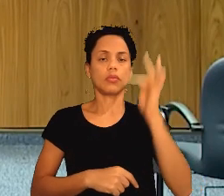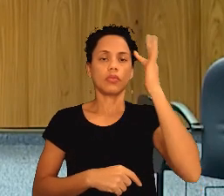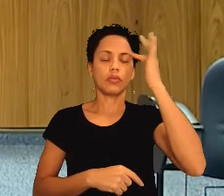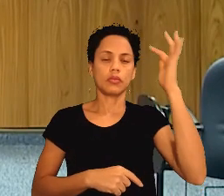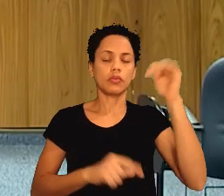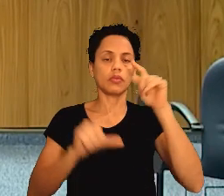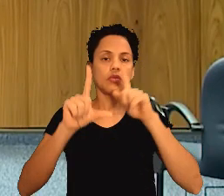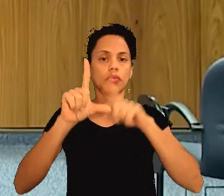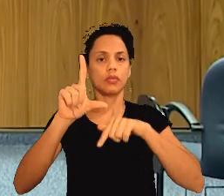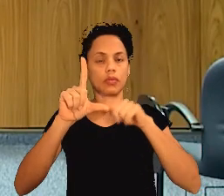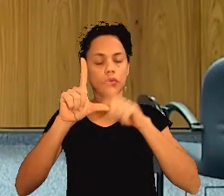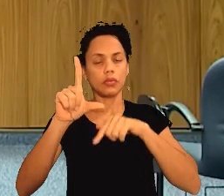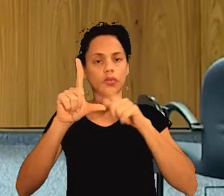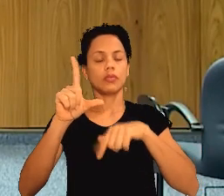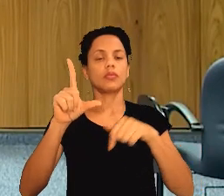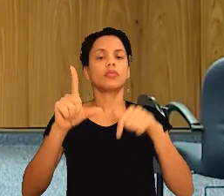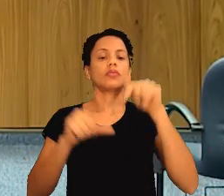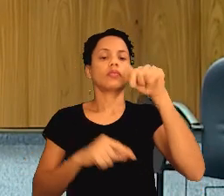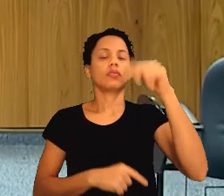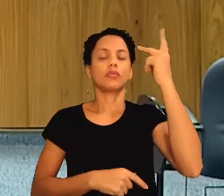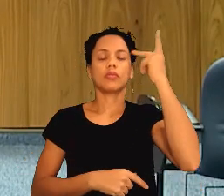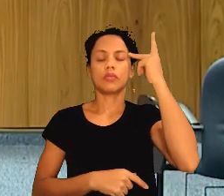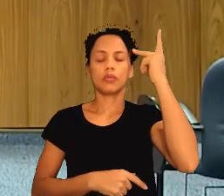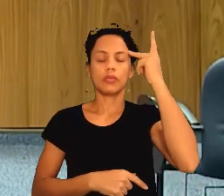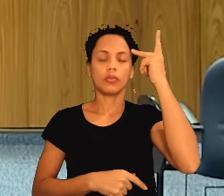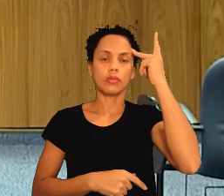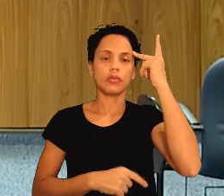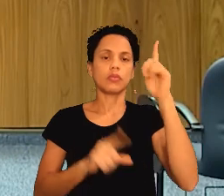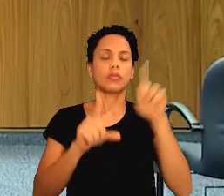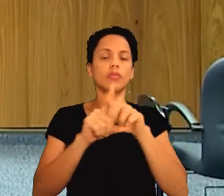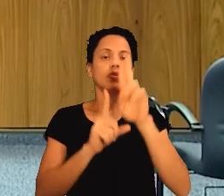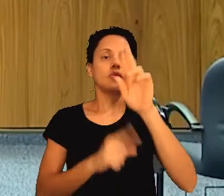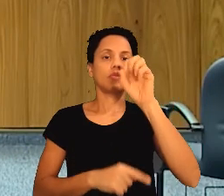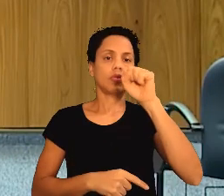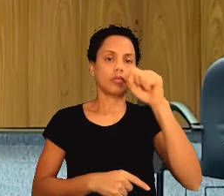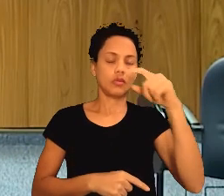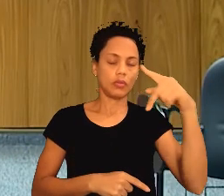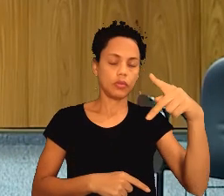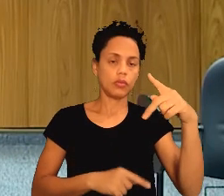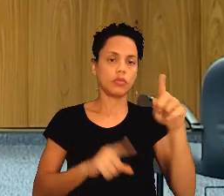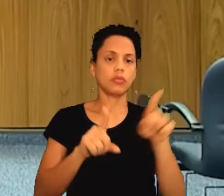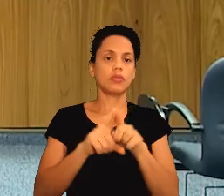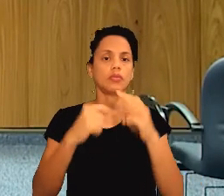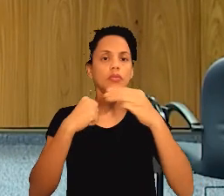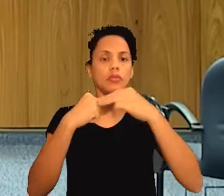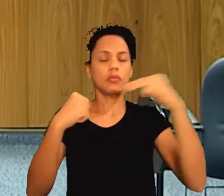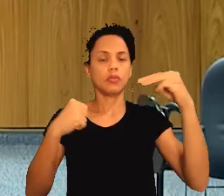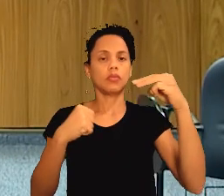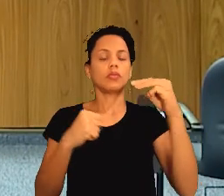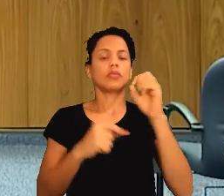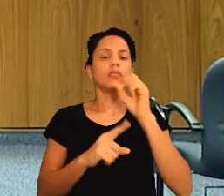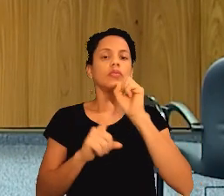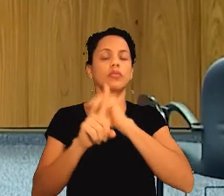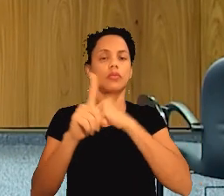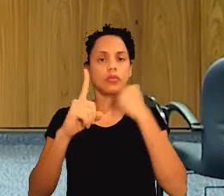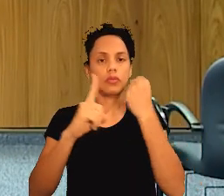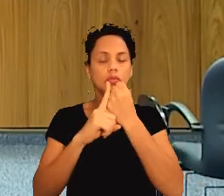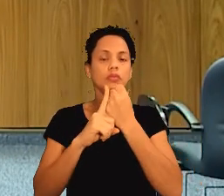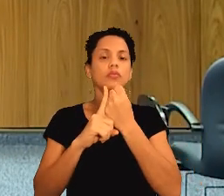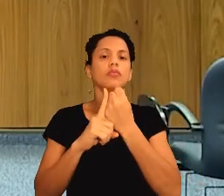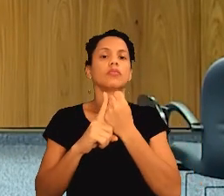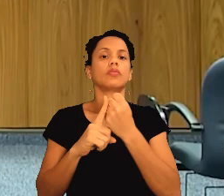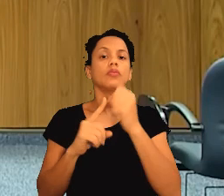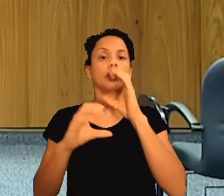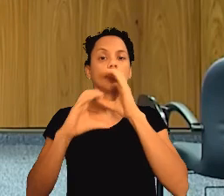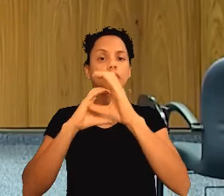Filosofia, Letras e Ciências Humanas da Universidade de São Paulo, a FEFELESH, USP, mestre em Antropologia Social pela mesma instituição, onde